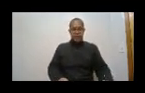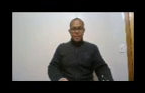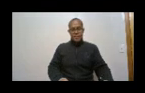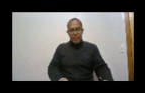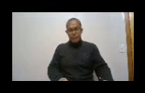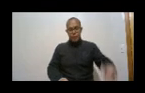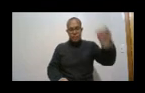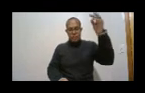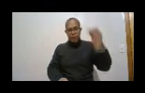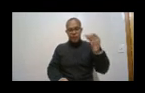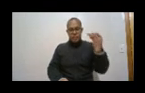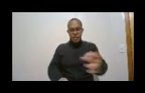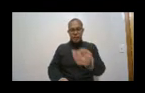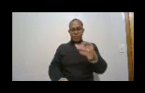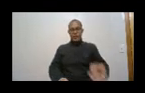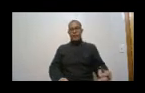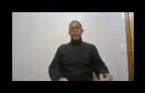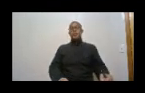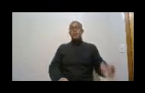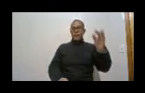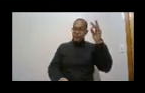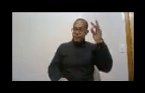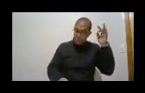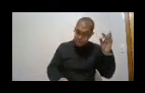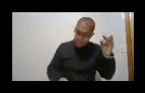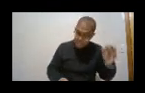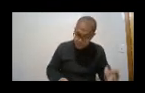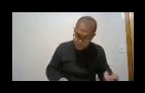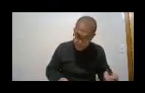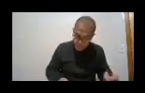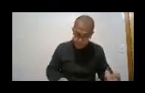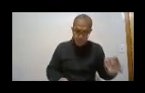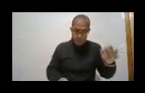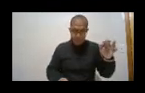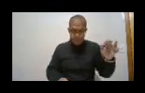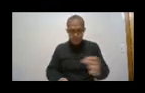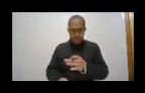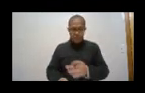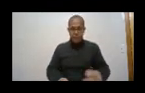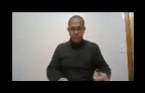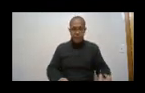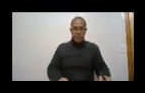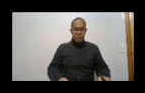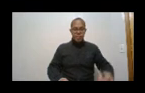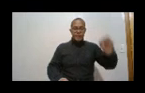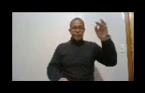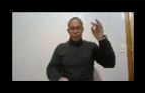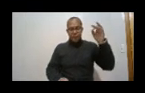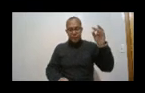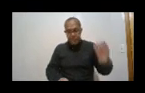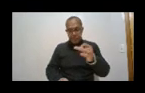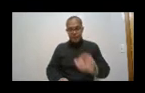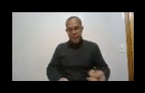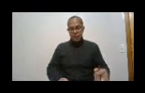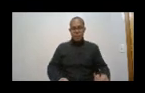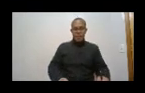Classificamos, categorizamos, dividimos a farmacologia em farmacocinética, o caminho da droga no organismo,